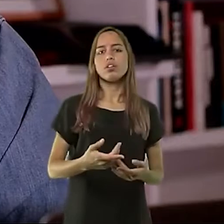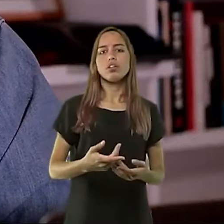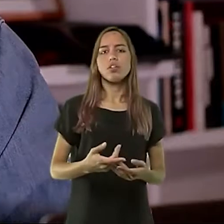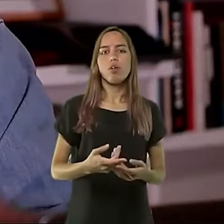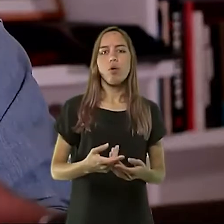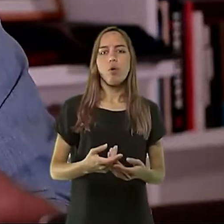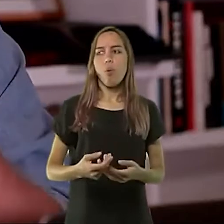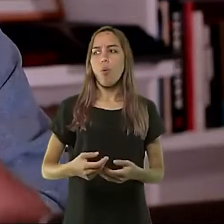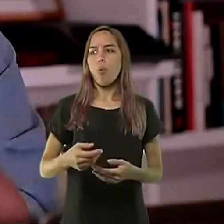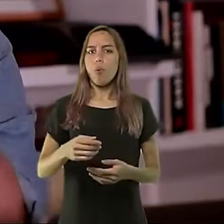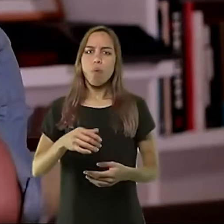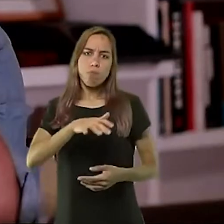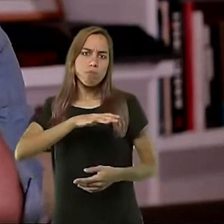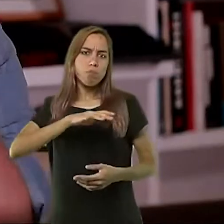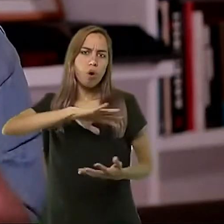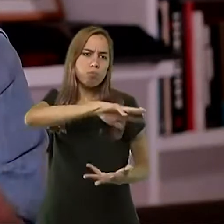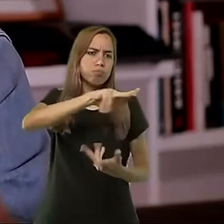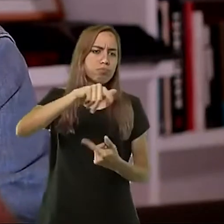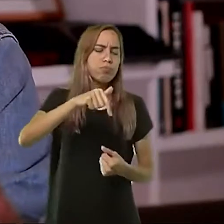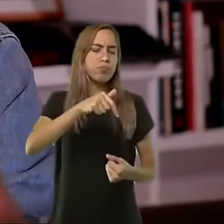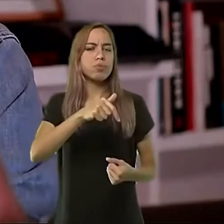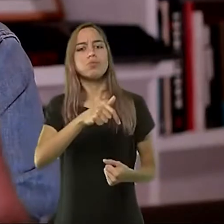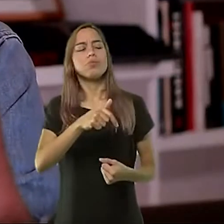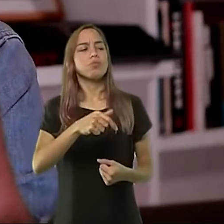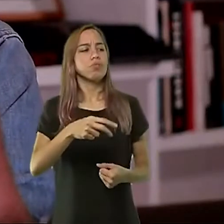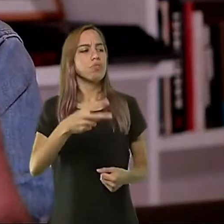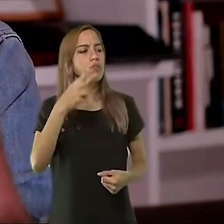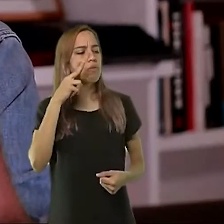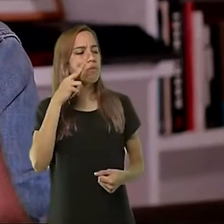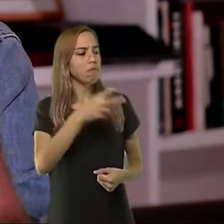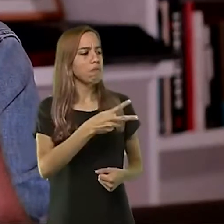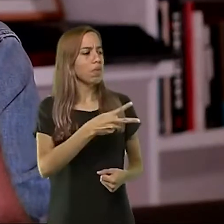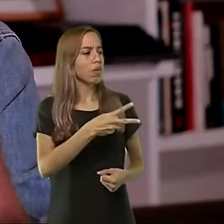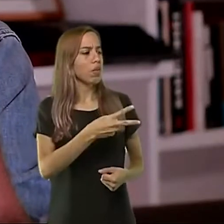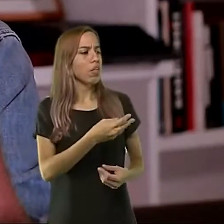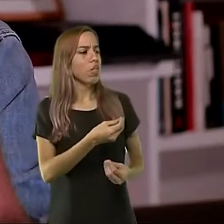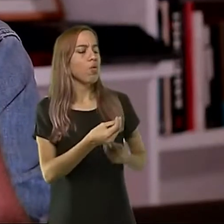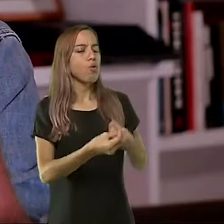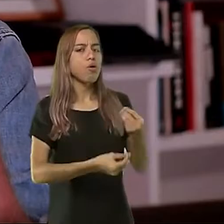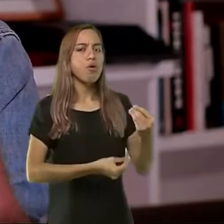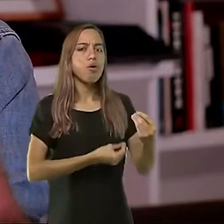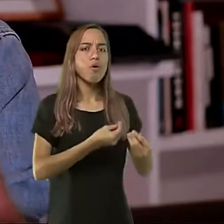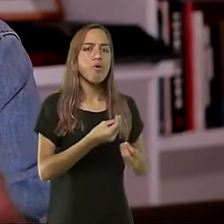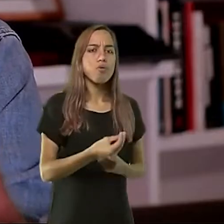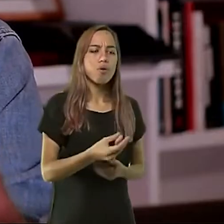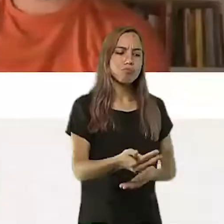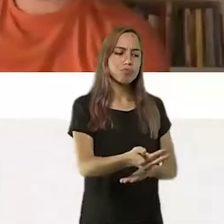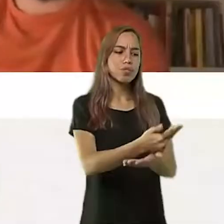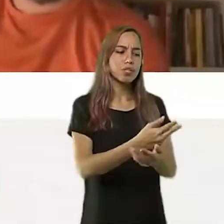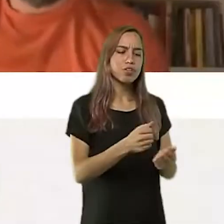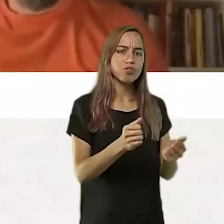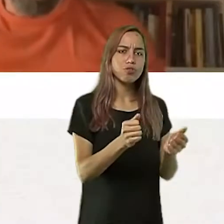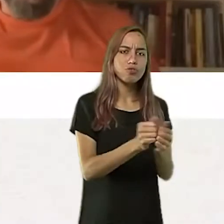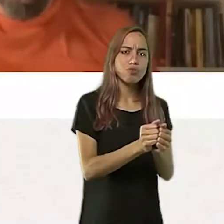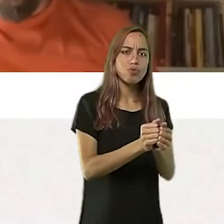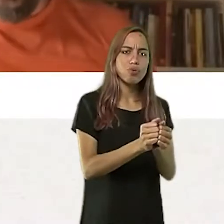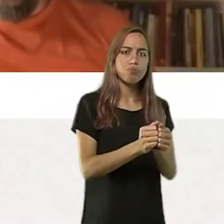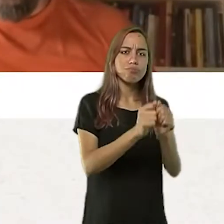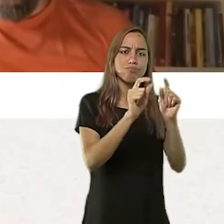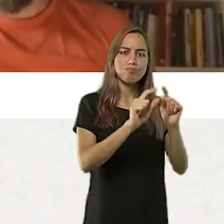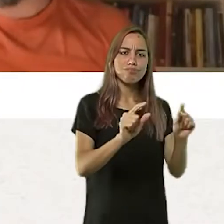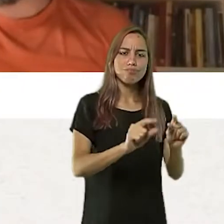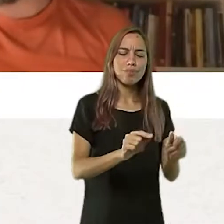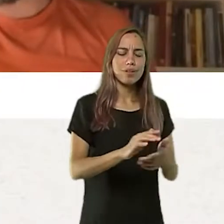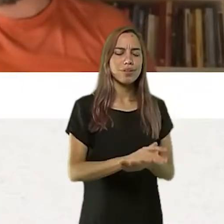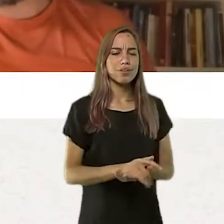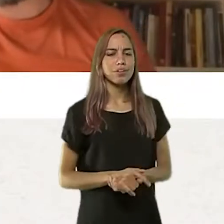a coisa do entendimento da obra junto com a imagem, né? Os seus livros sim, já viraram...